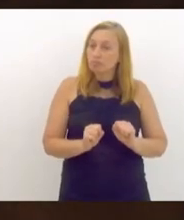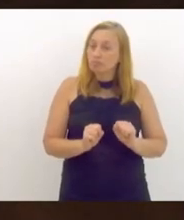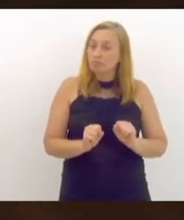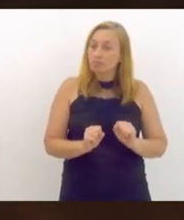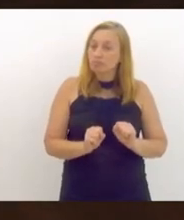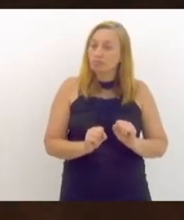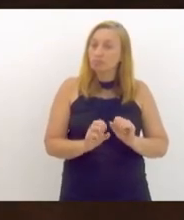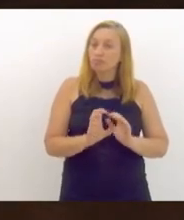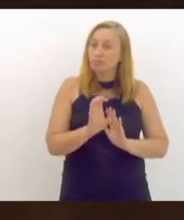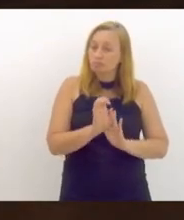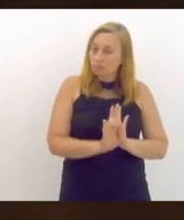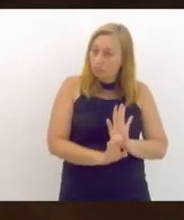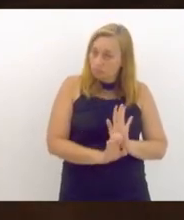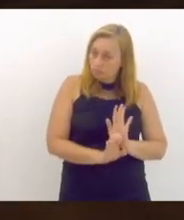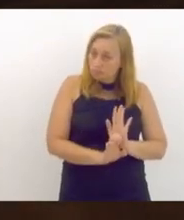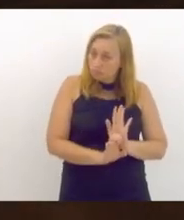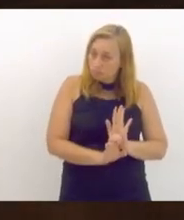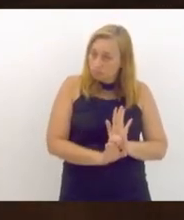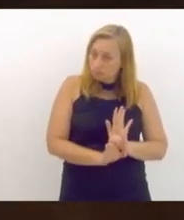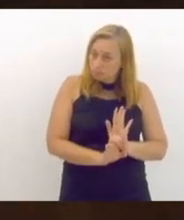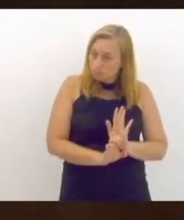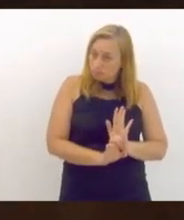emenda